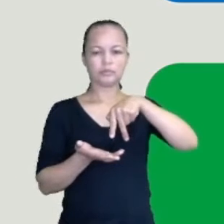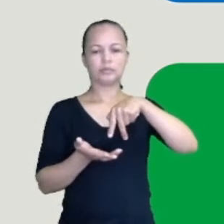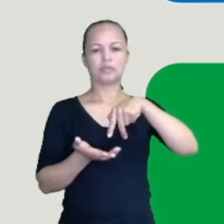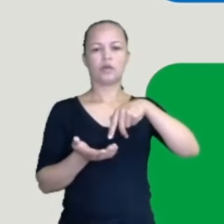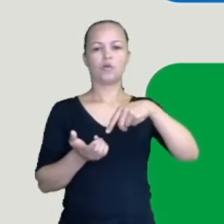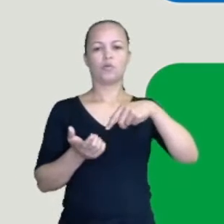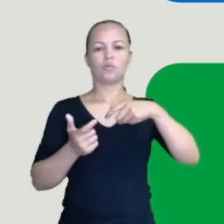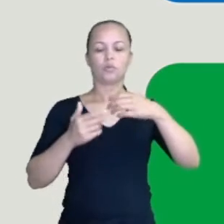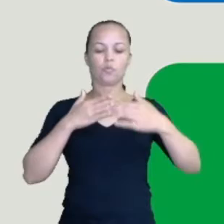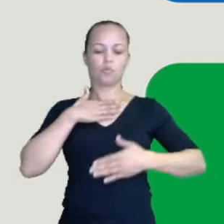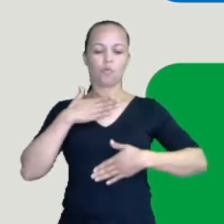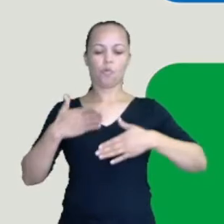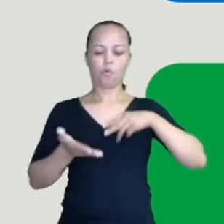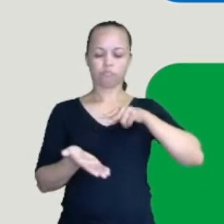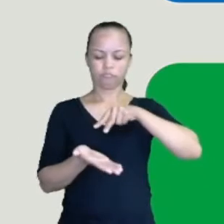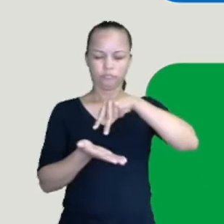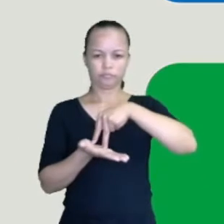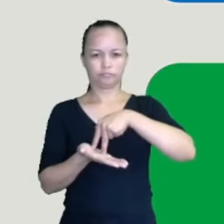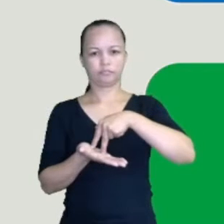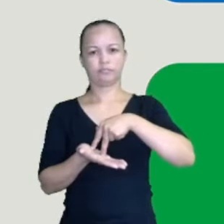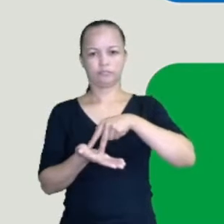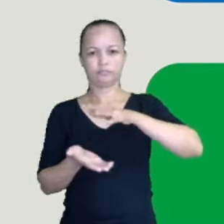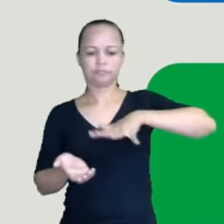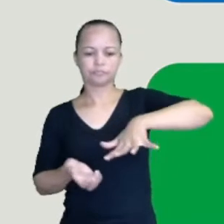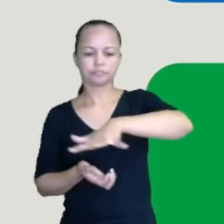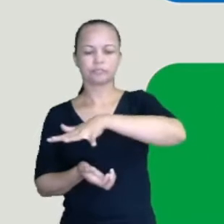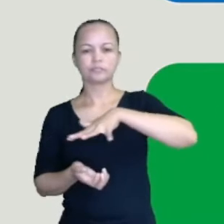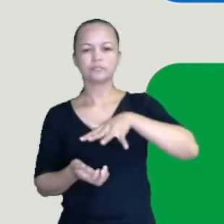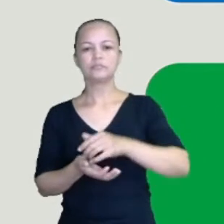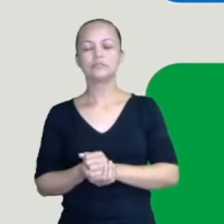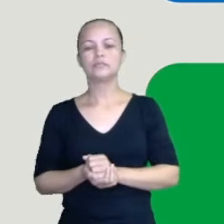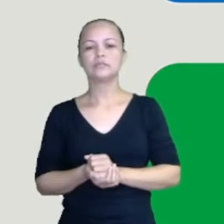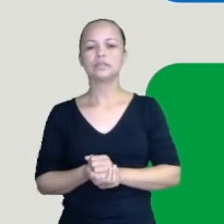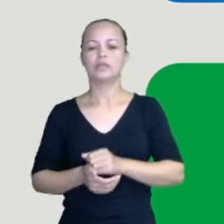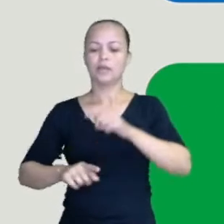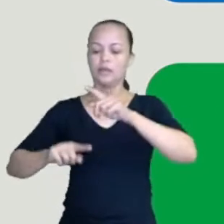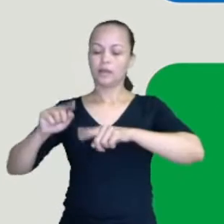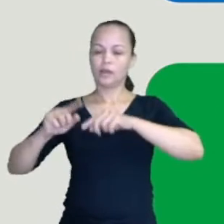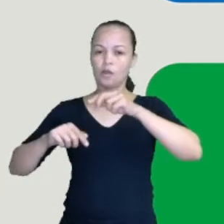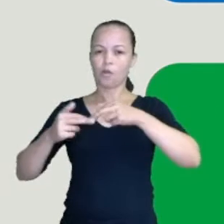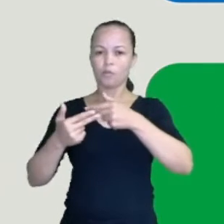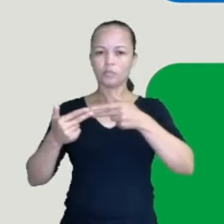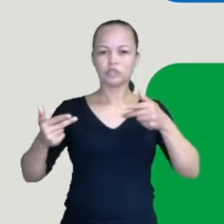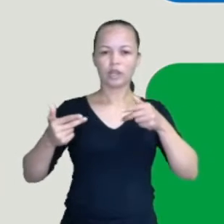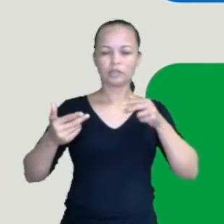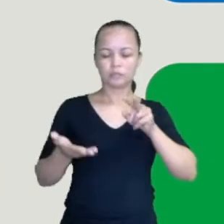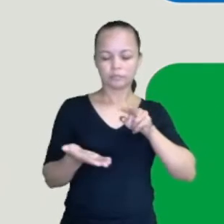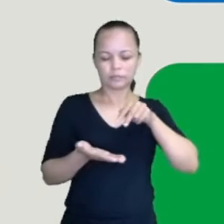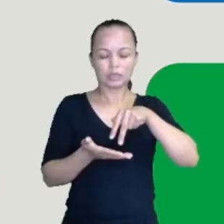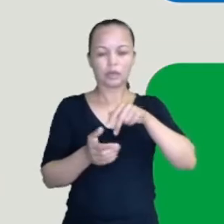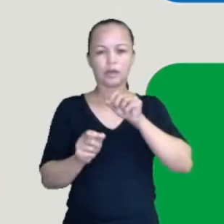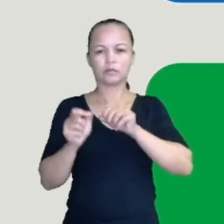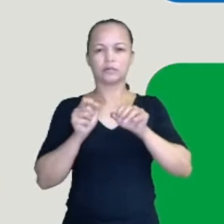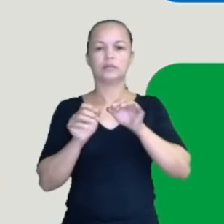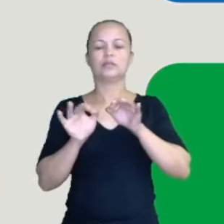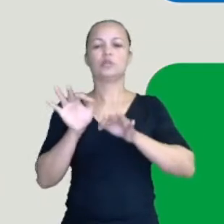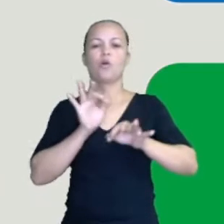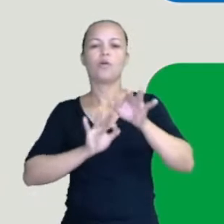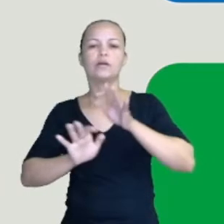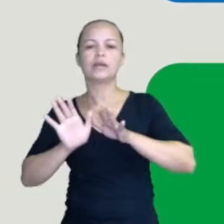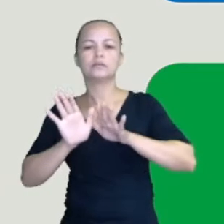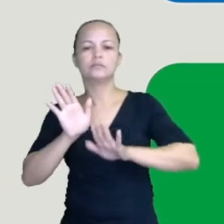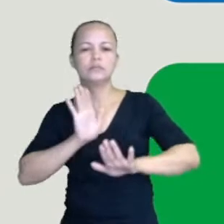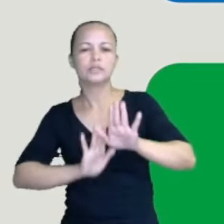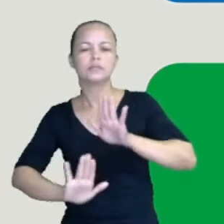espaço. A finalidade passa a localizar os objetos. Toda a informação relacionada ao